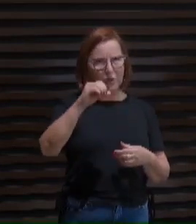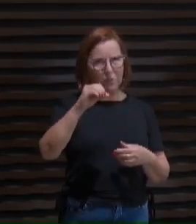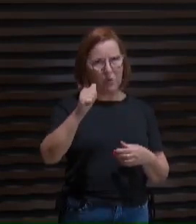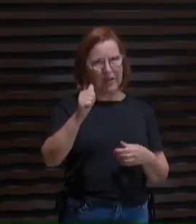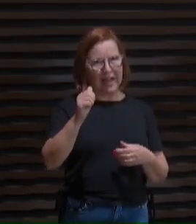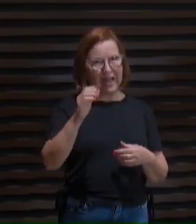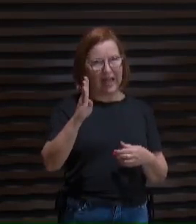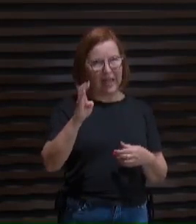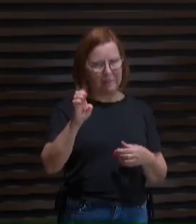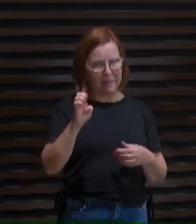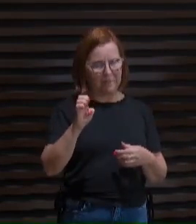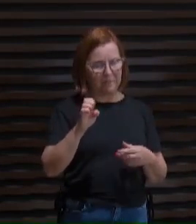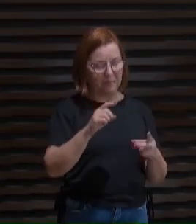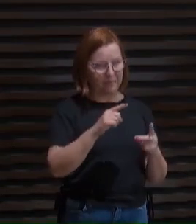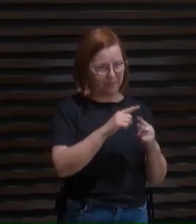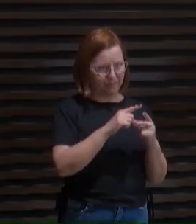contra Josafá.